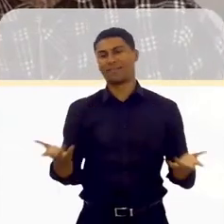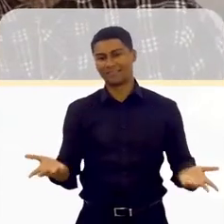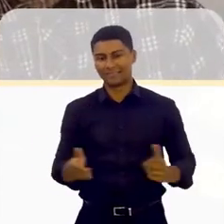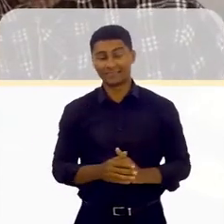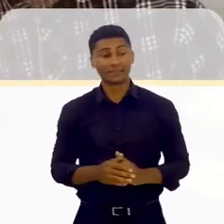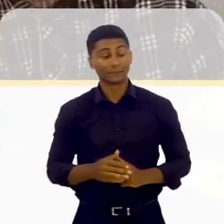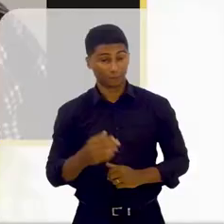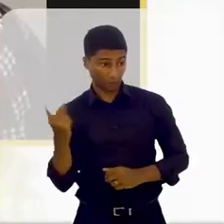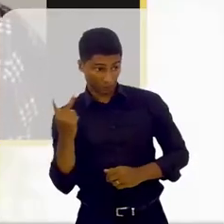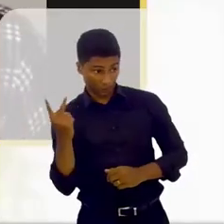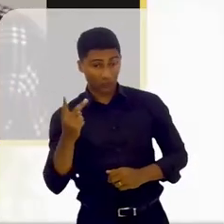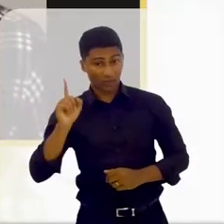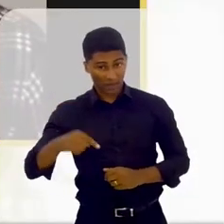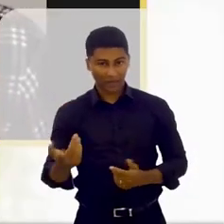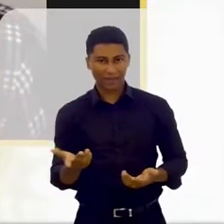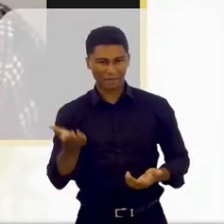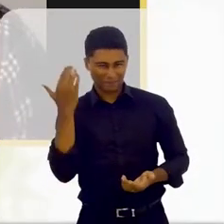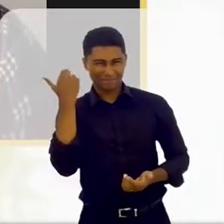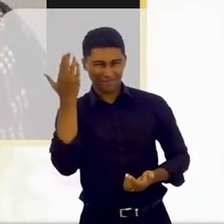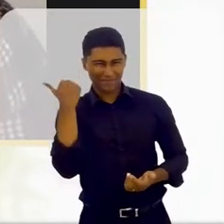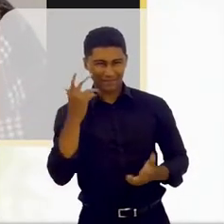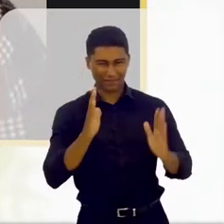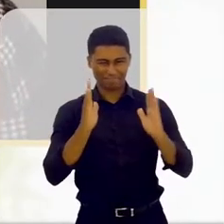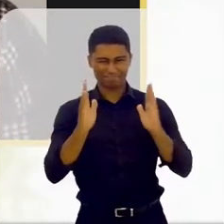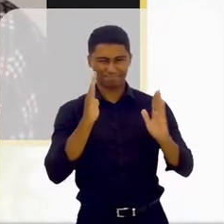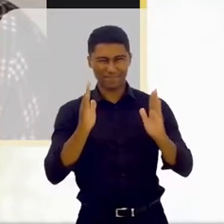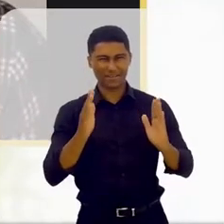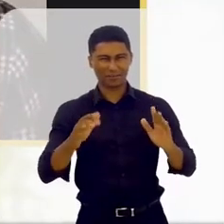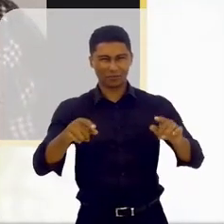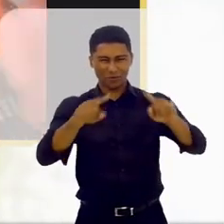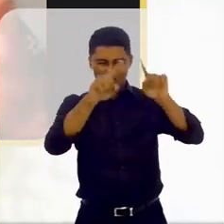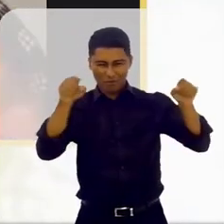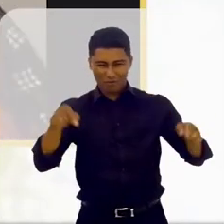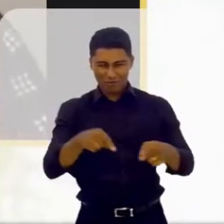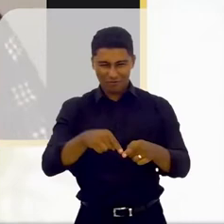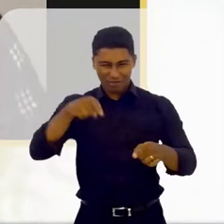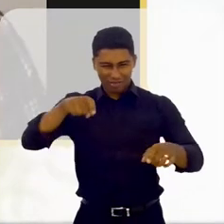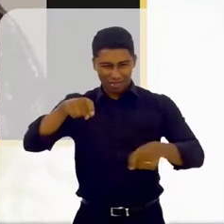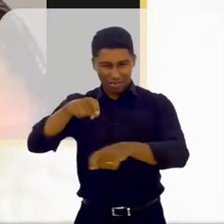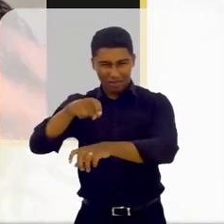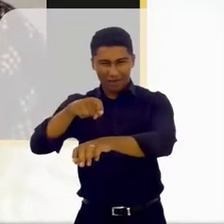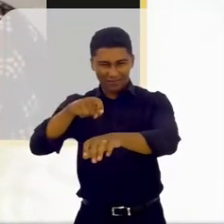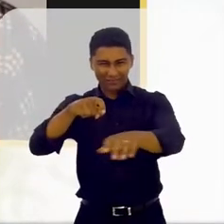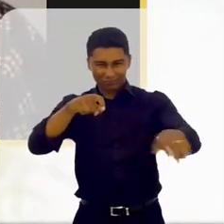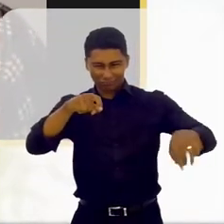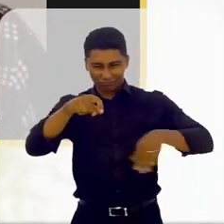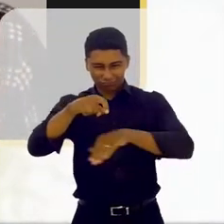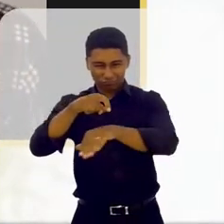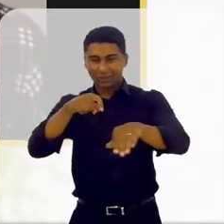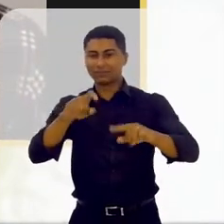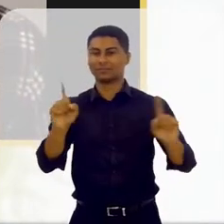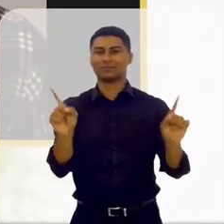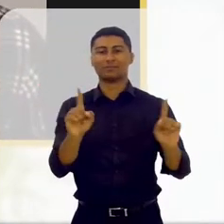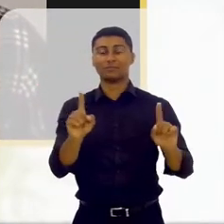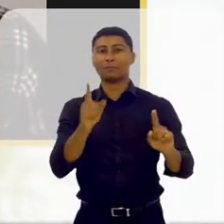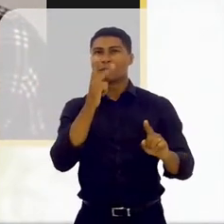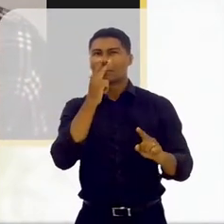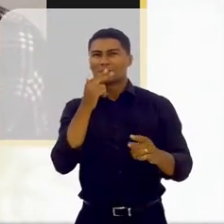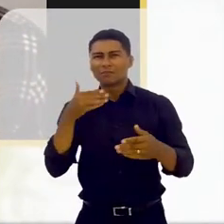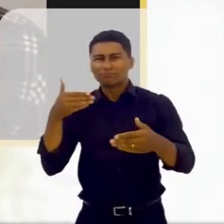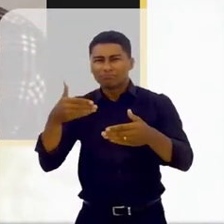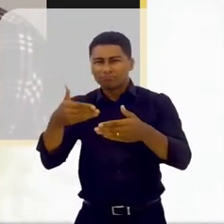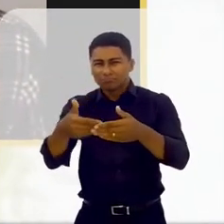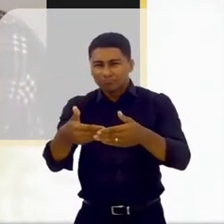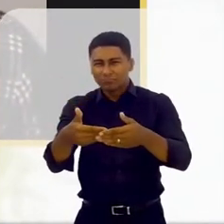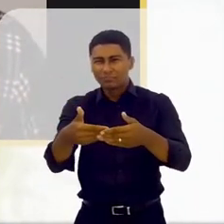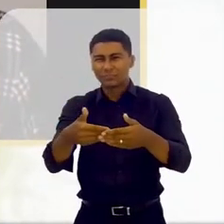A gente não é da época do vinil, mas a gente pegou o finalzinho, Pegou o né? finalzinho. Vinil. Tava em ascensão já, né? Mas